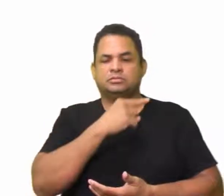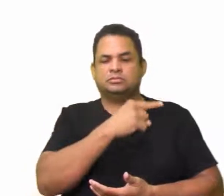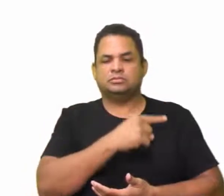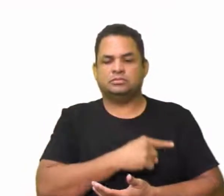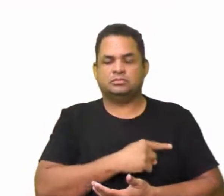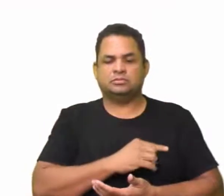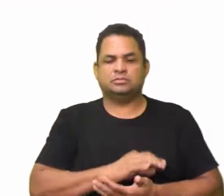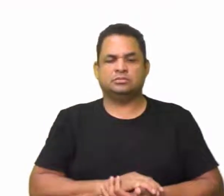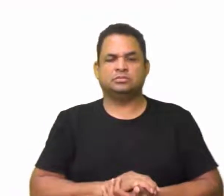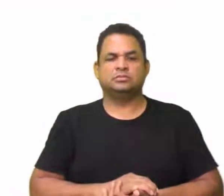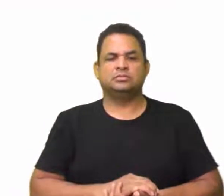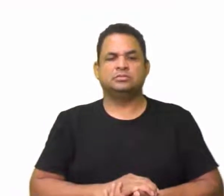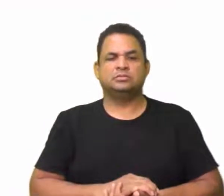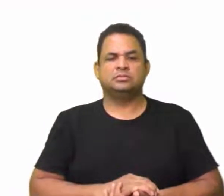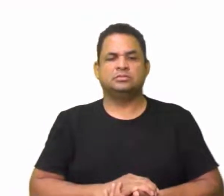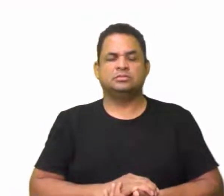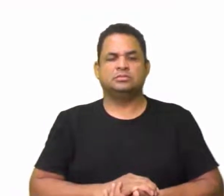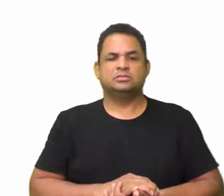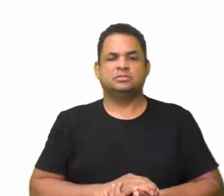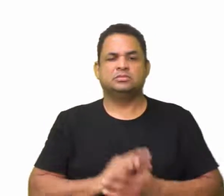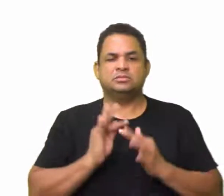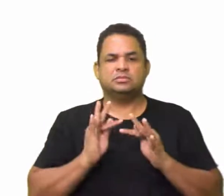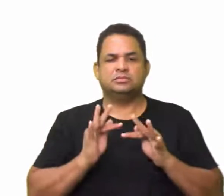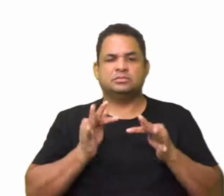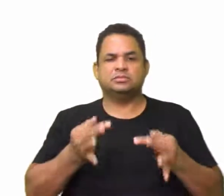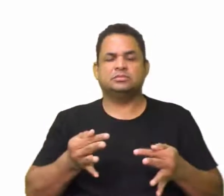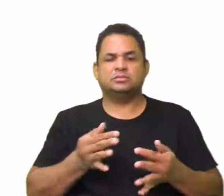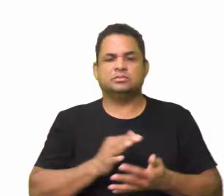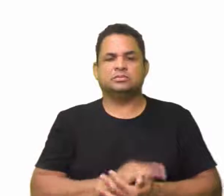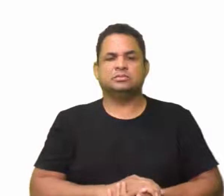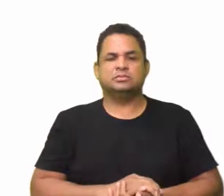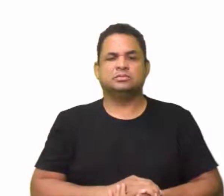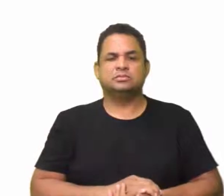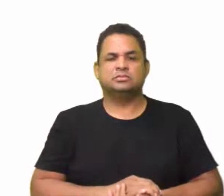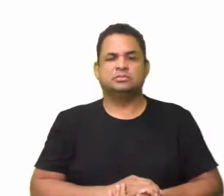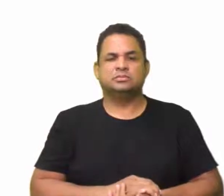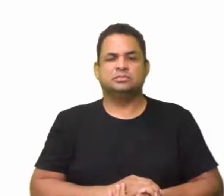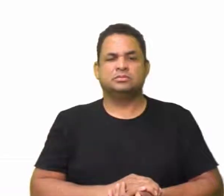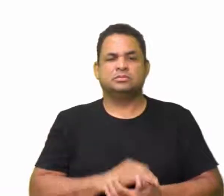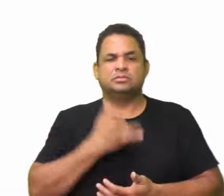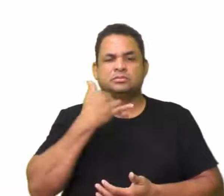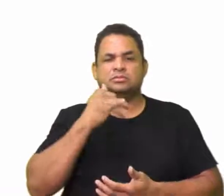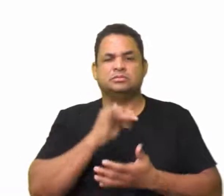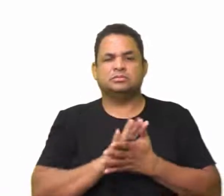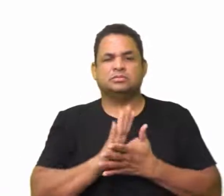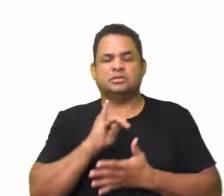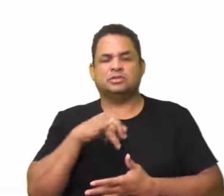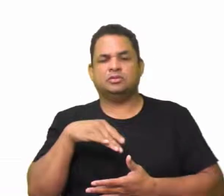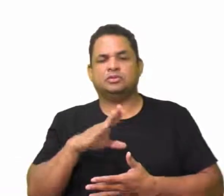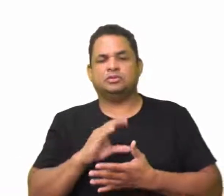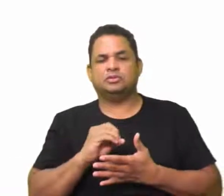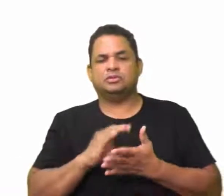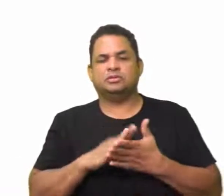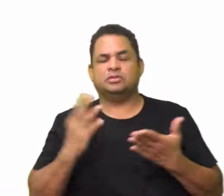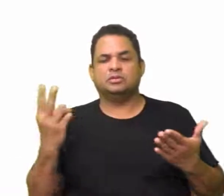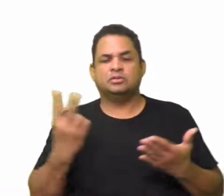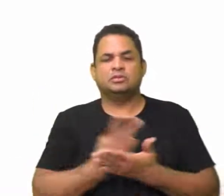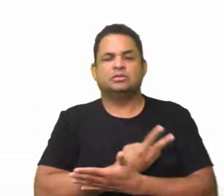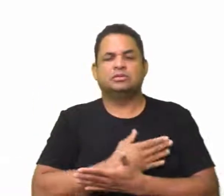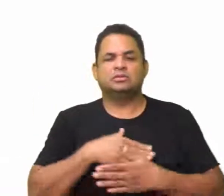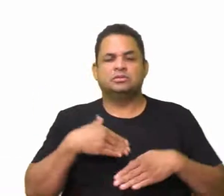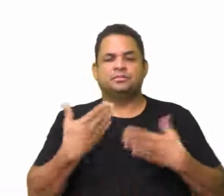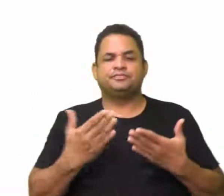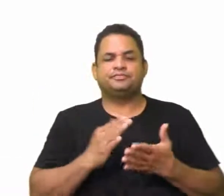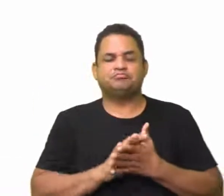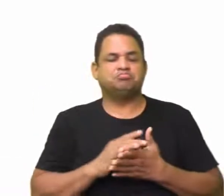contato. E para finalizar... A eletrização por indução, né, pode ocorrer